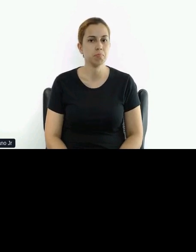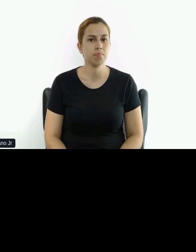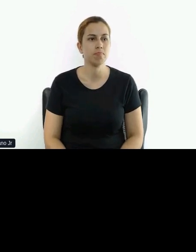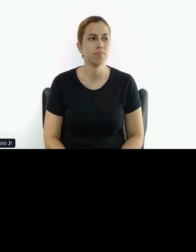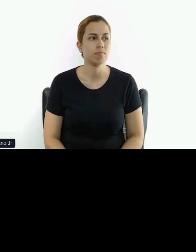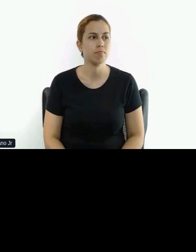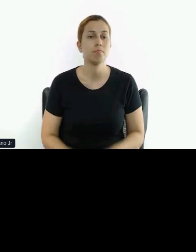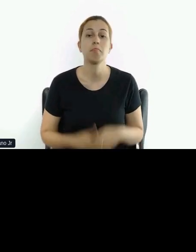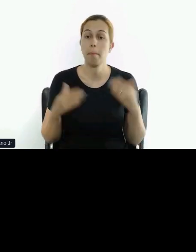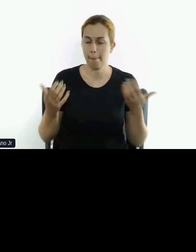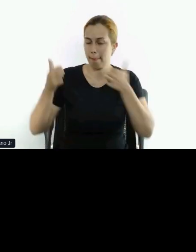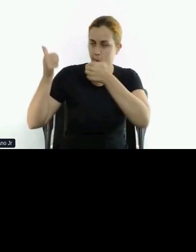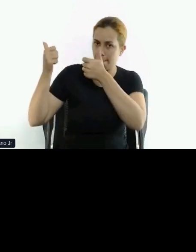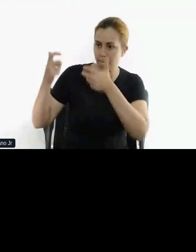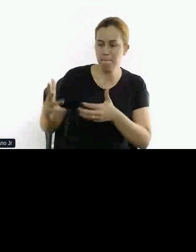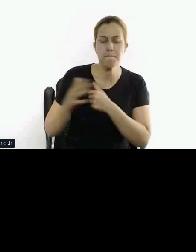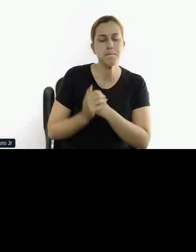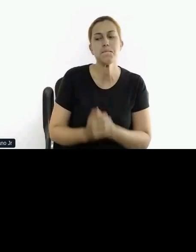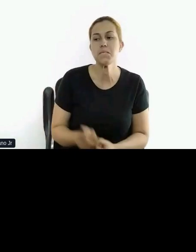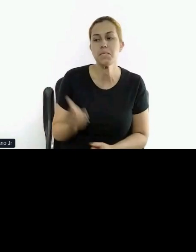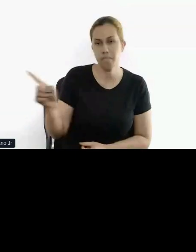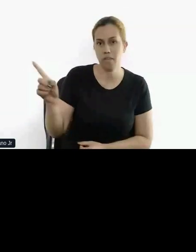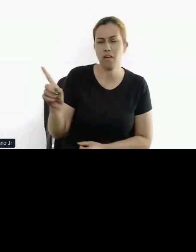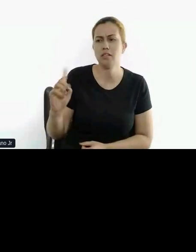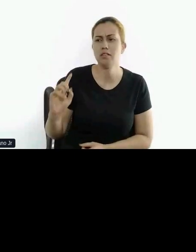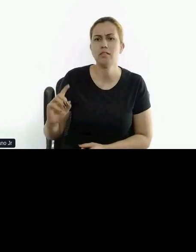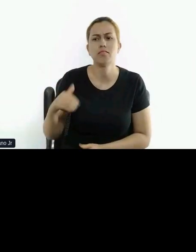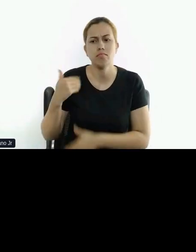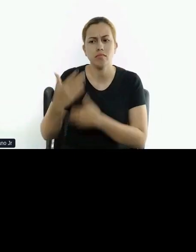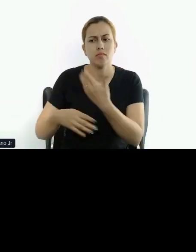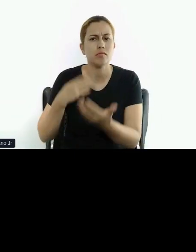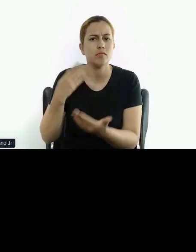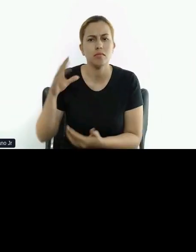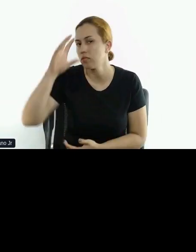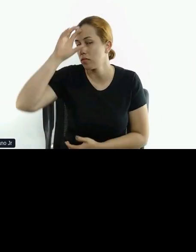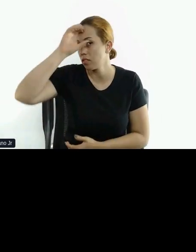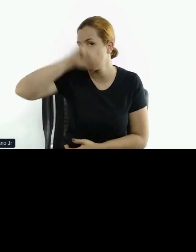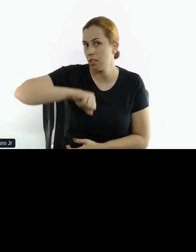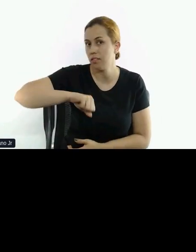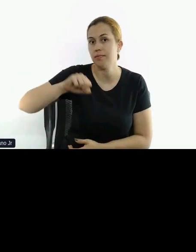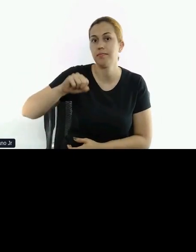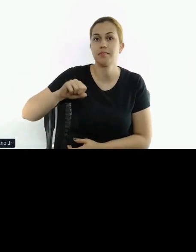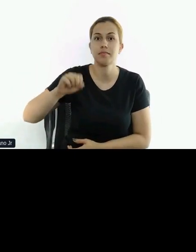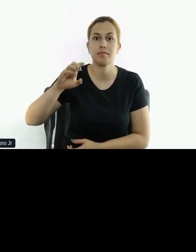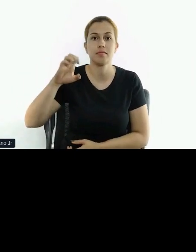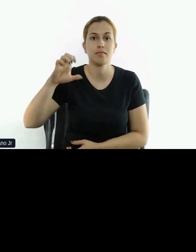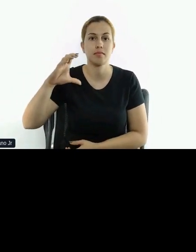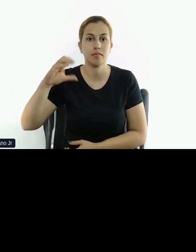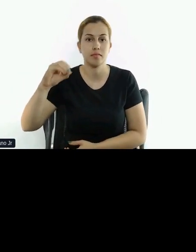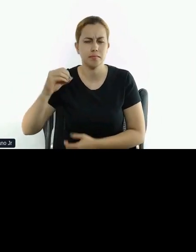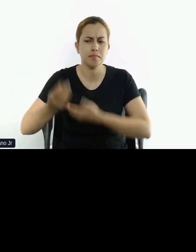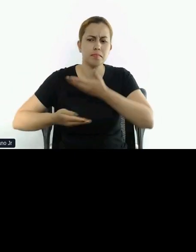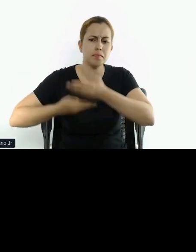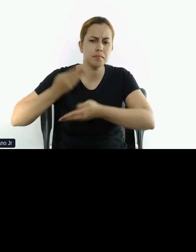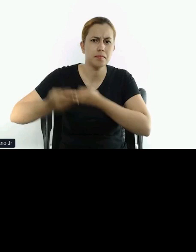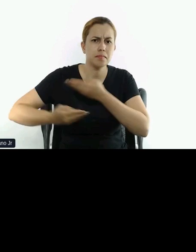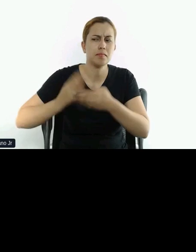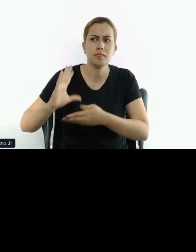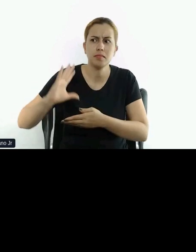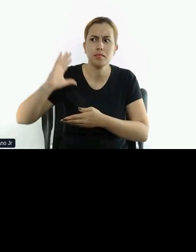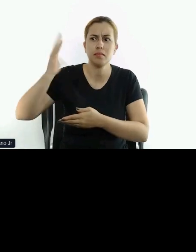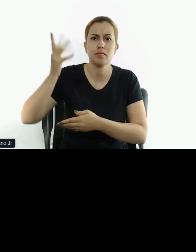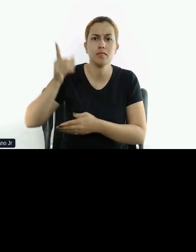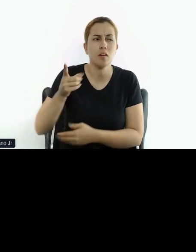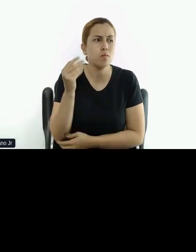estava comentando, então ela aprendeu a ecoterapia dessa forma, né? Apareceu essa oportunidade e ela